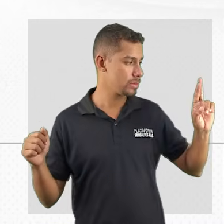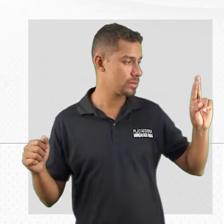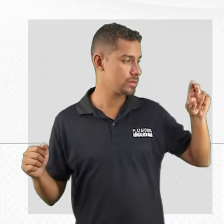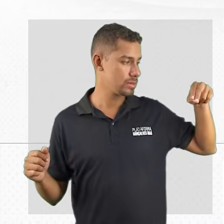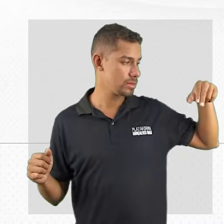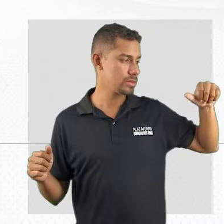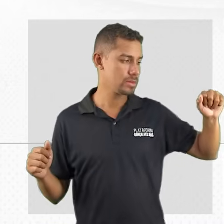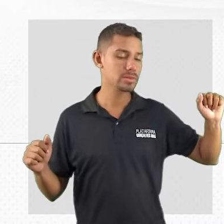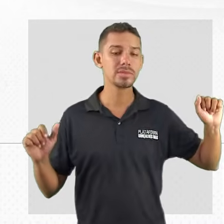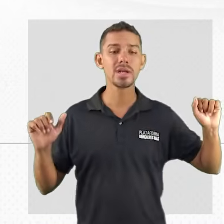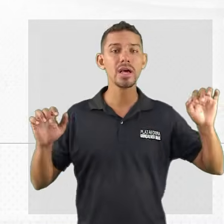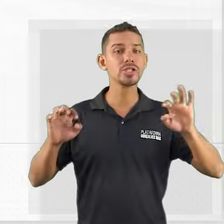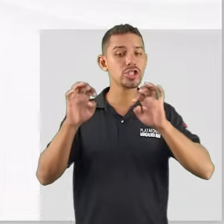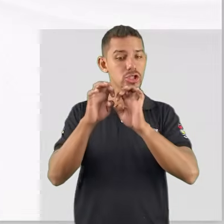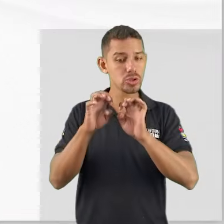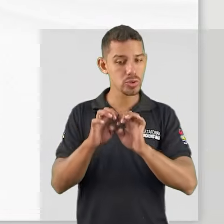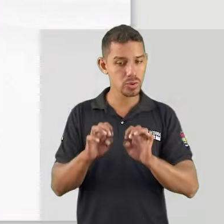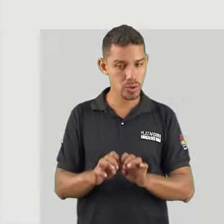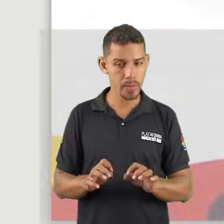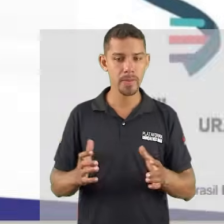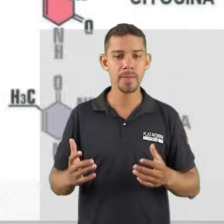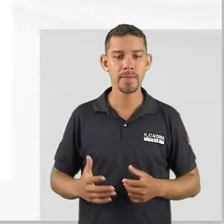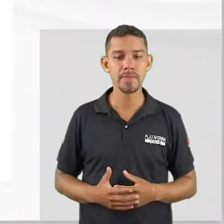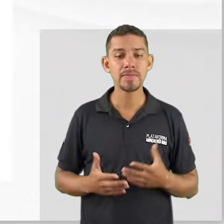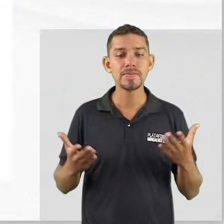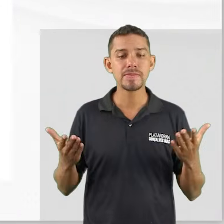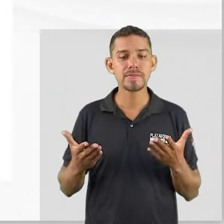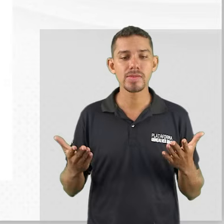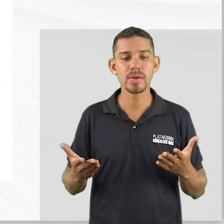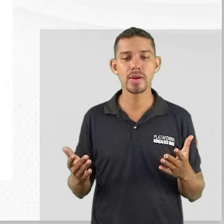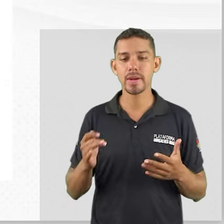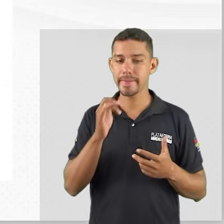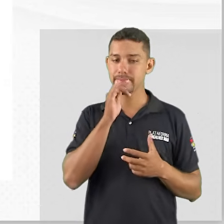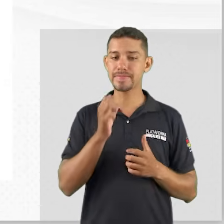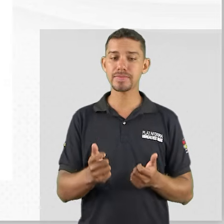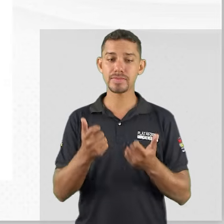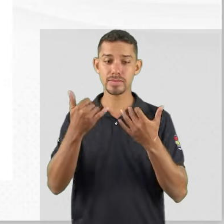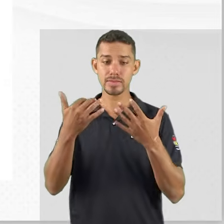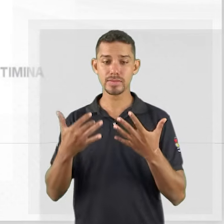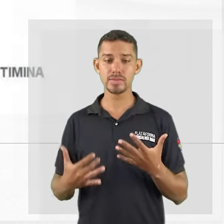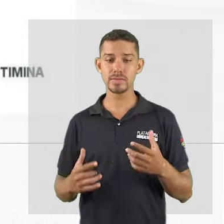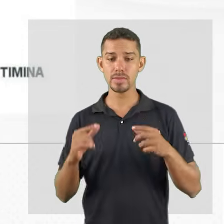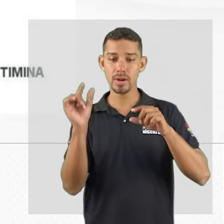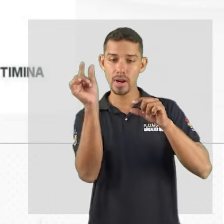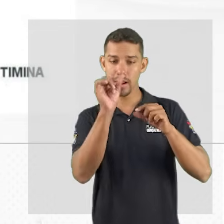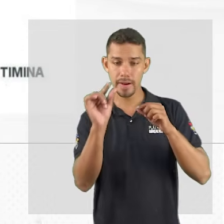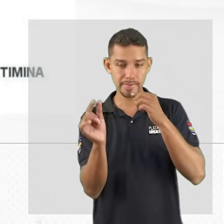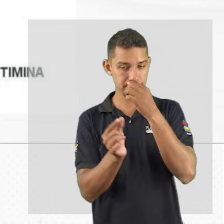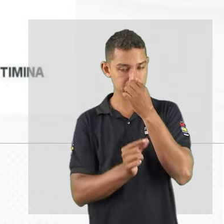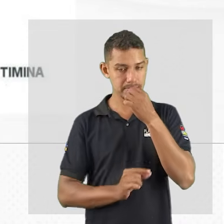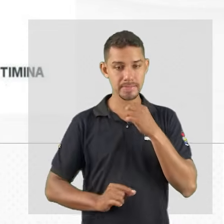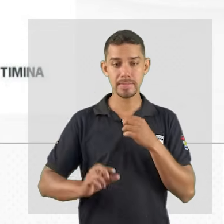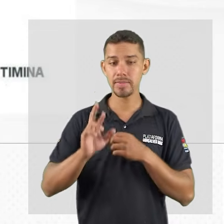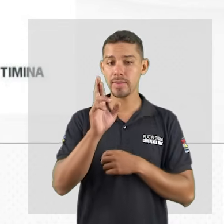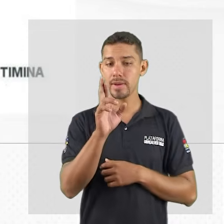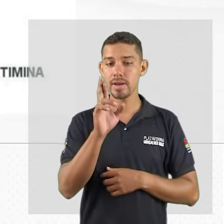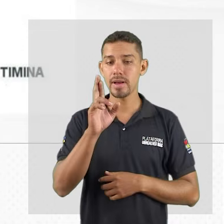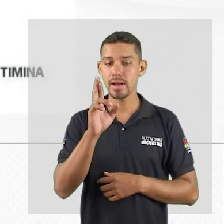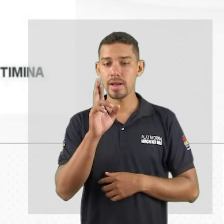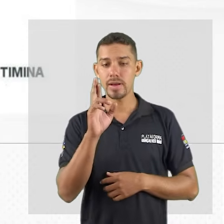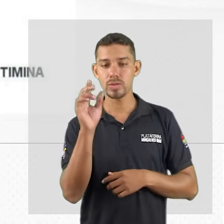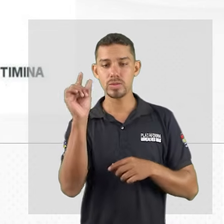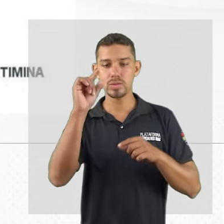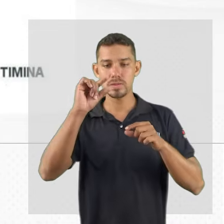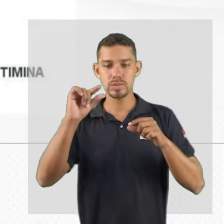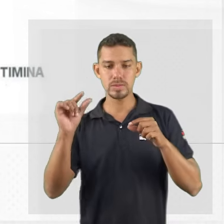de forma realmente estrutural. Quando eu falo também, pessoal, com relação à fita, né, a gente sabe que essa junção ali,